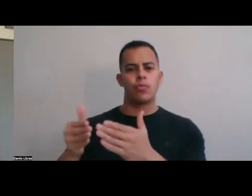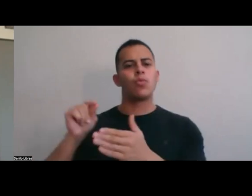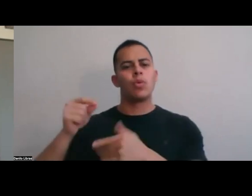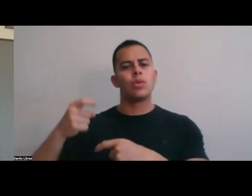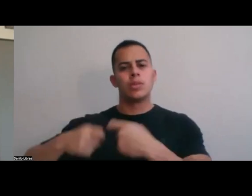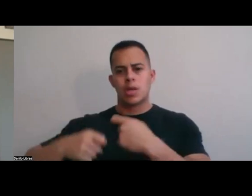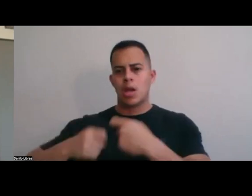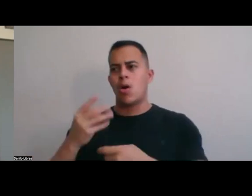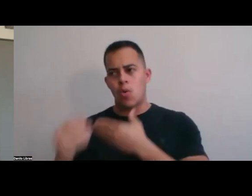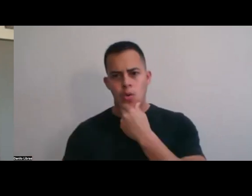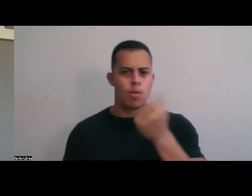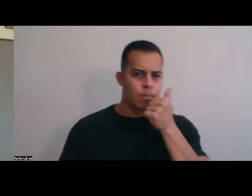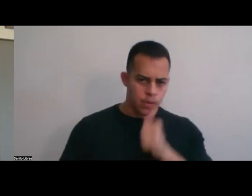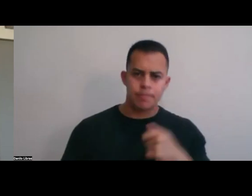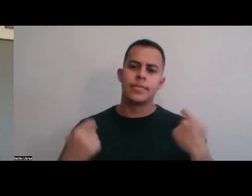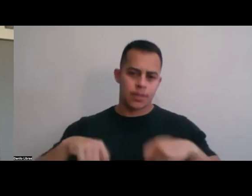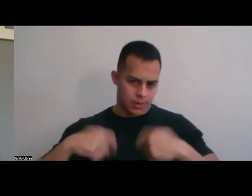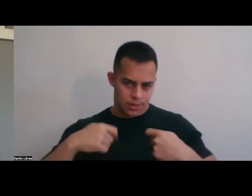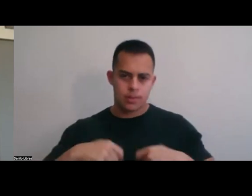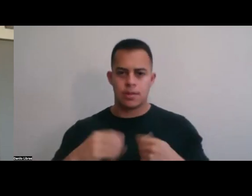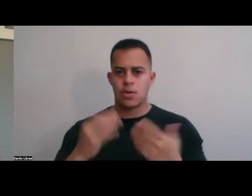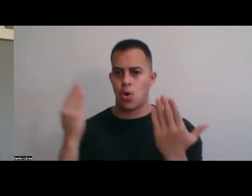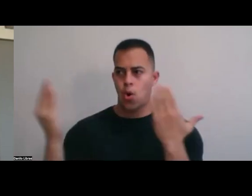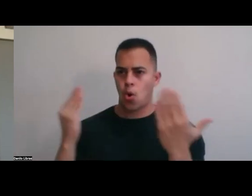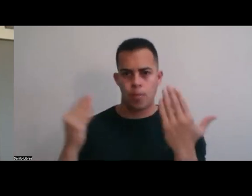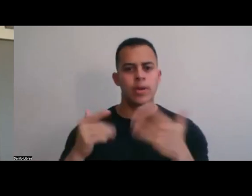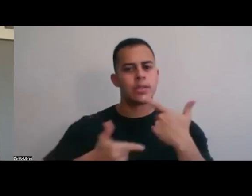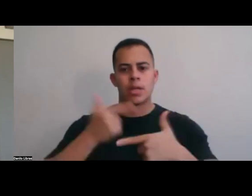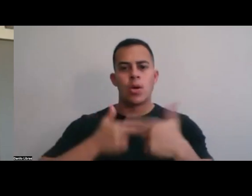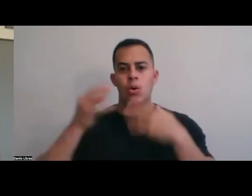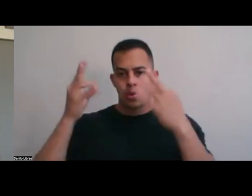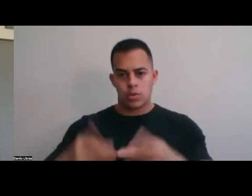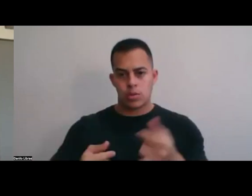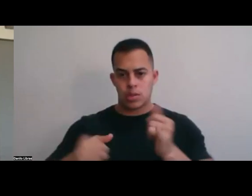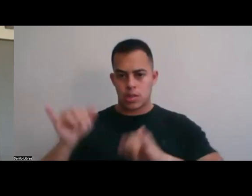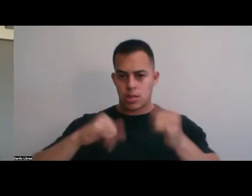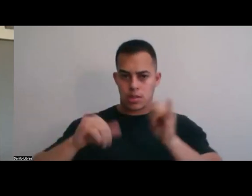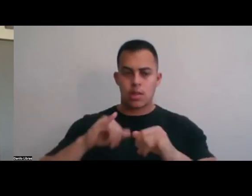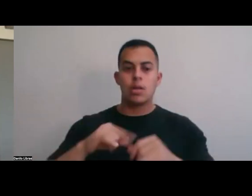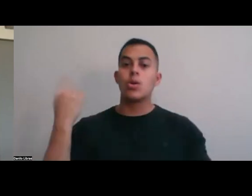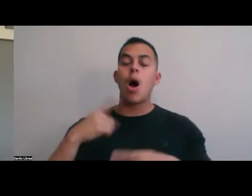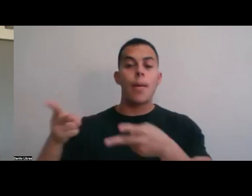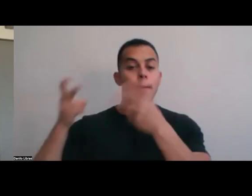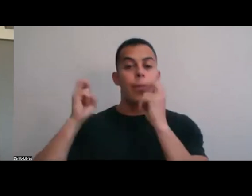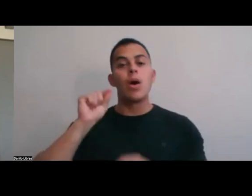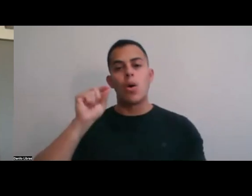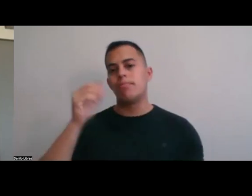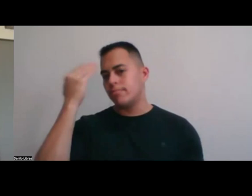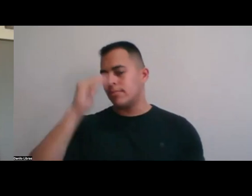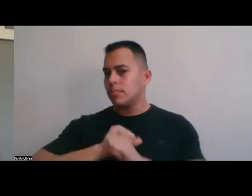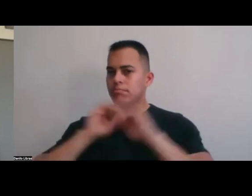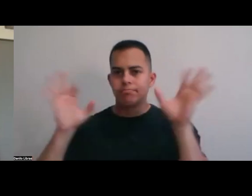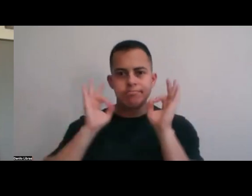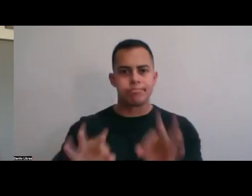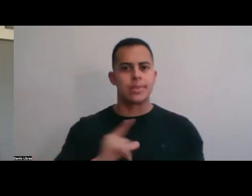sexos os dois. Tem que ter macho e fêmea, a gente tem que fazer essa comparação em todos os trabalhos do laboratório. E a gente vê muito claramente essa diferença,